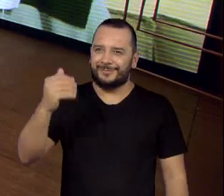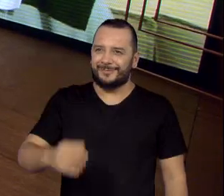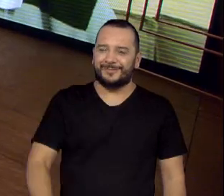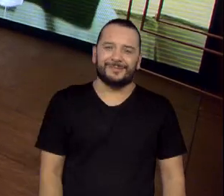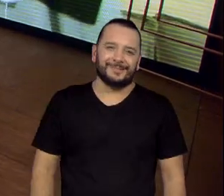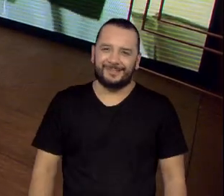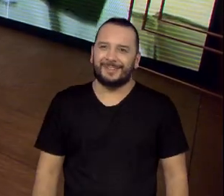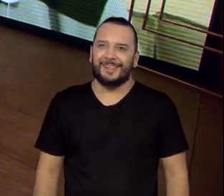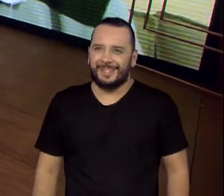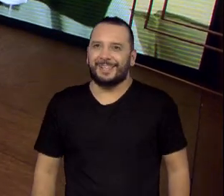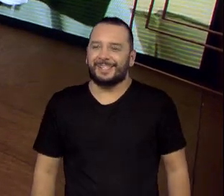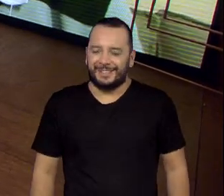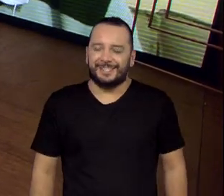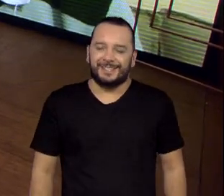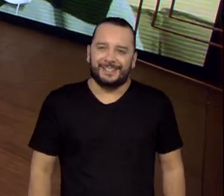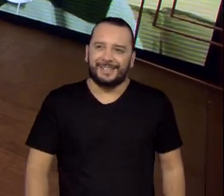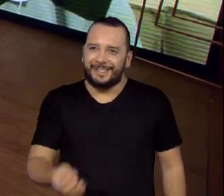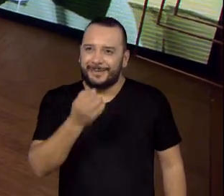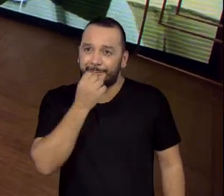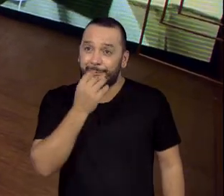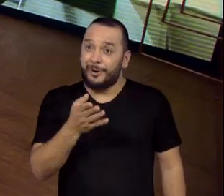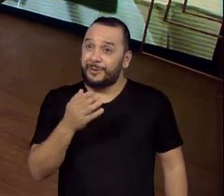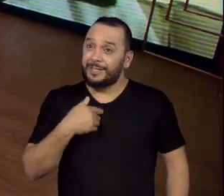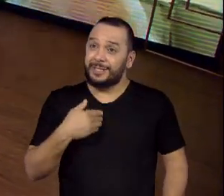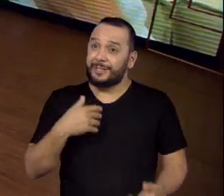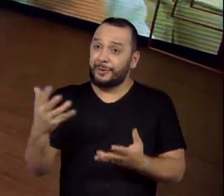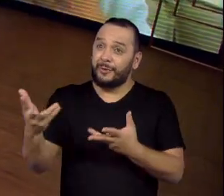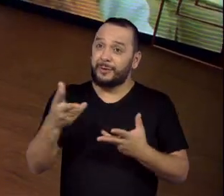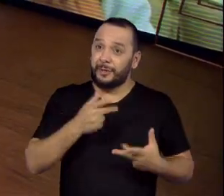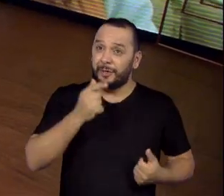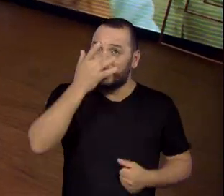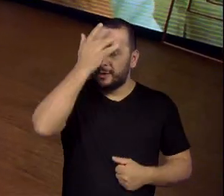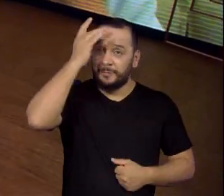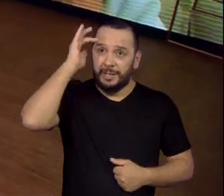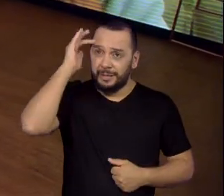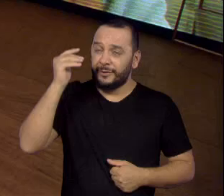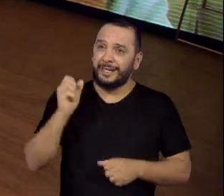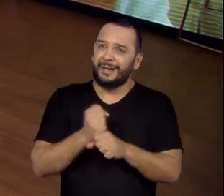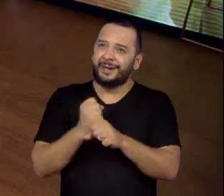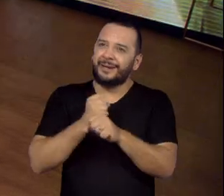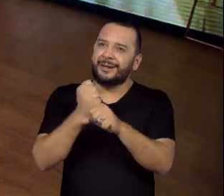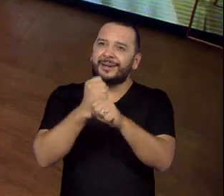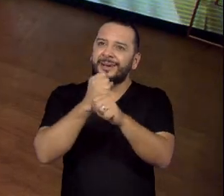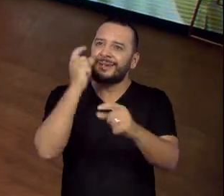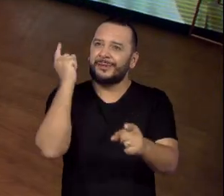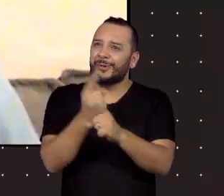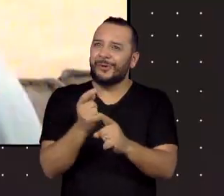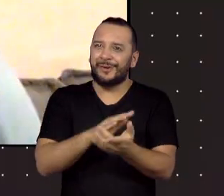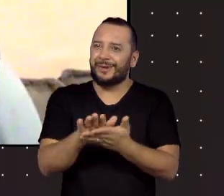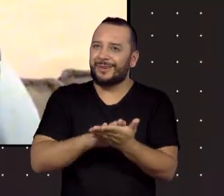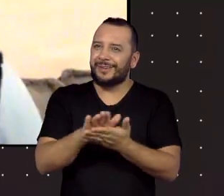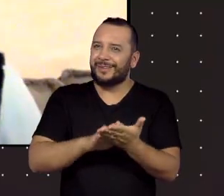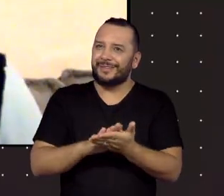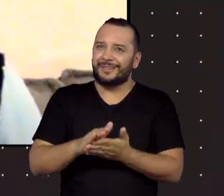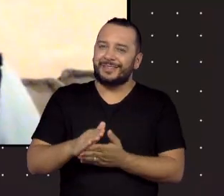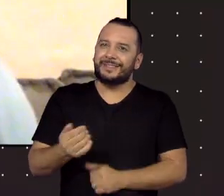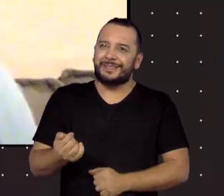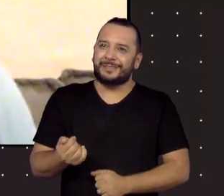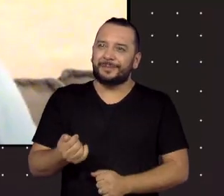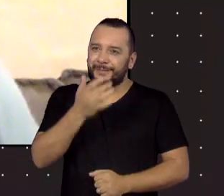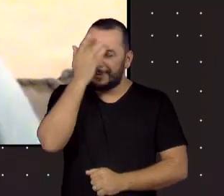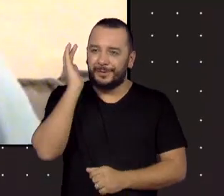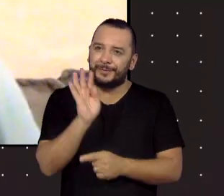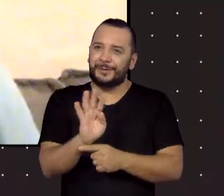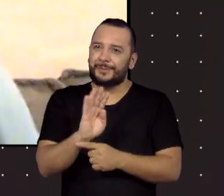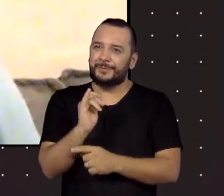Ramalho, que bom, vocês estão trazendo gente que faz anos que eu não encontro. Eu gosto muito do